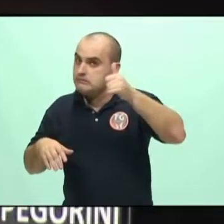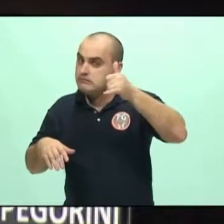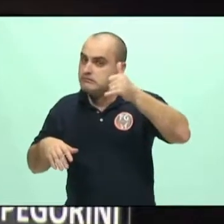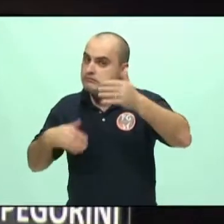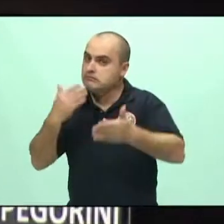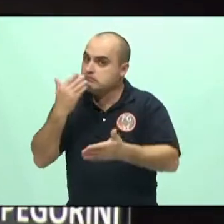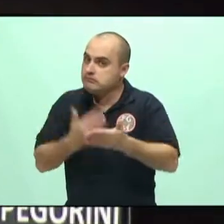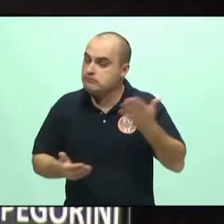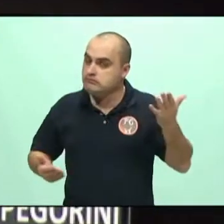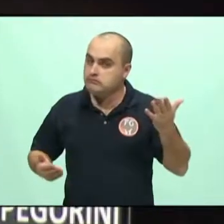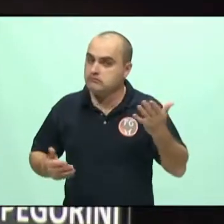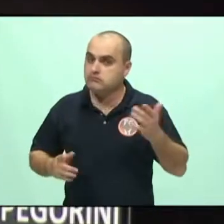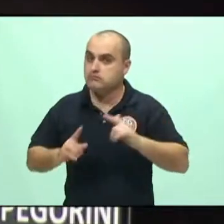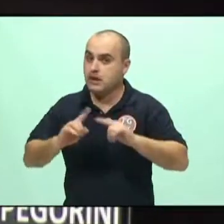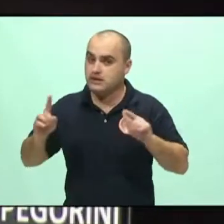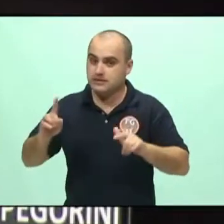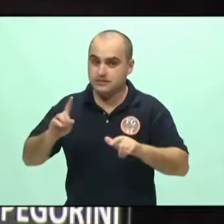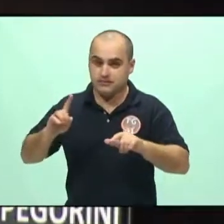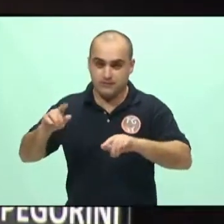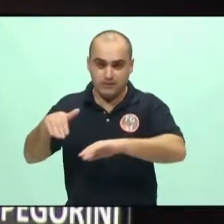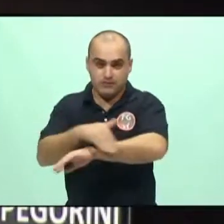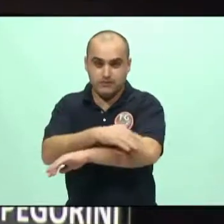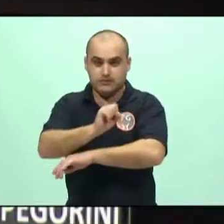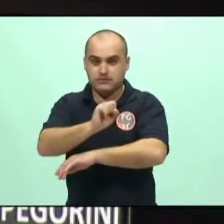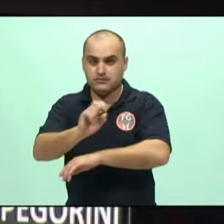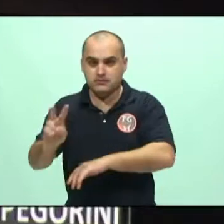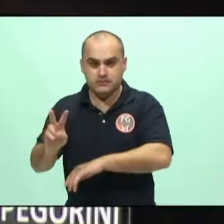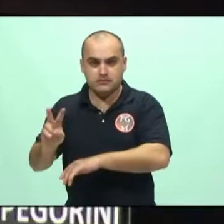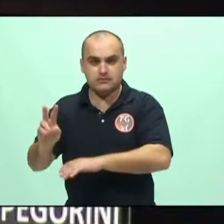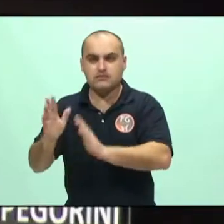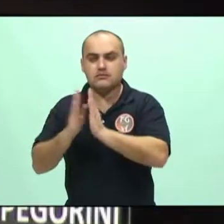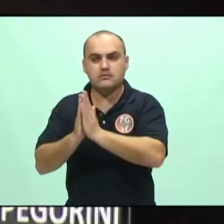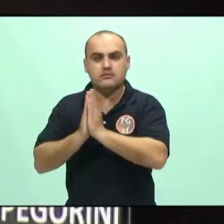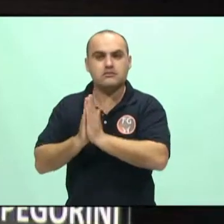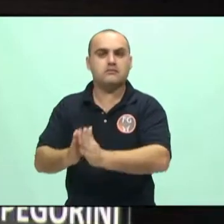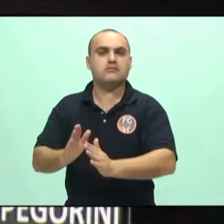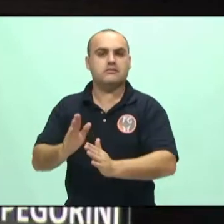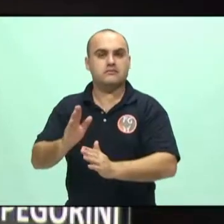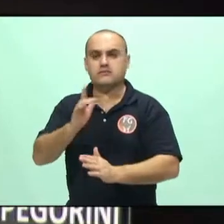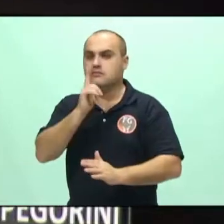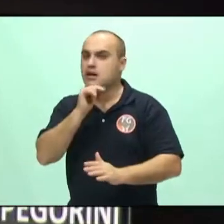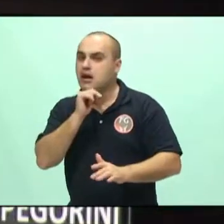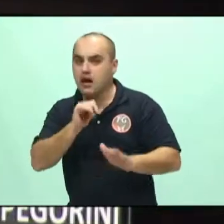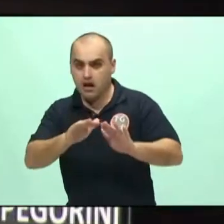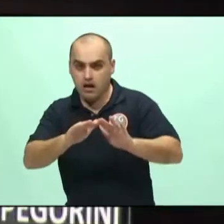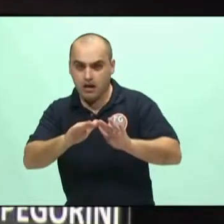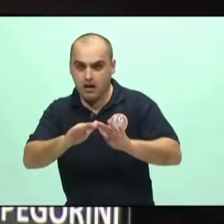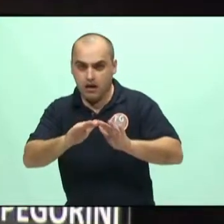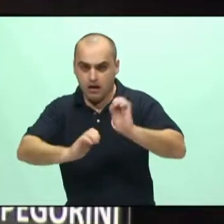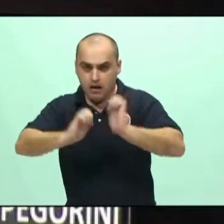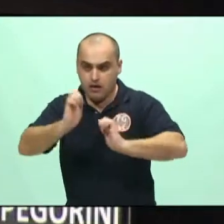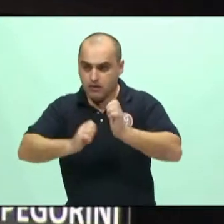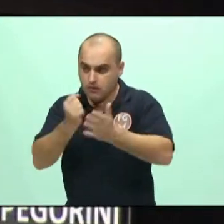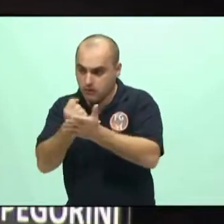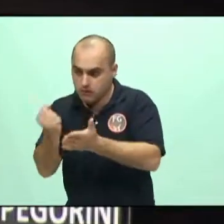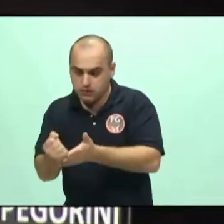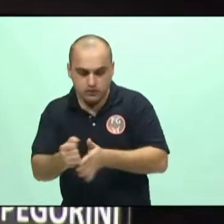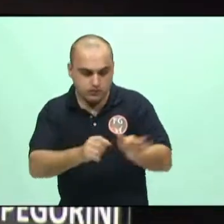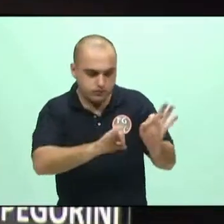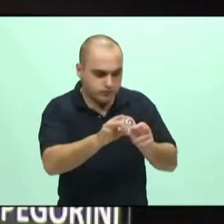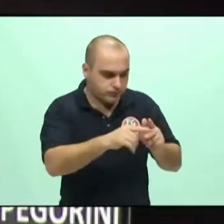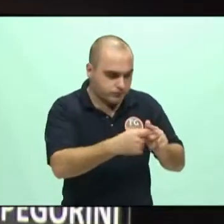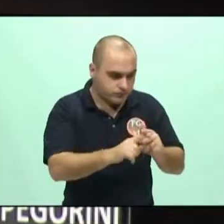várias ruas de São Vicente que dá complicado uma força essa tarefa ser massa contrata e para fazer esse reparo Vereador Murilo